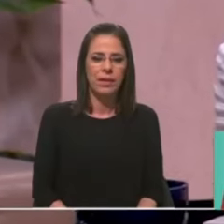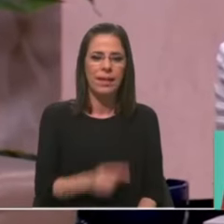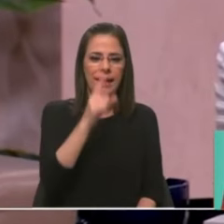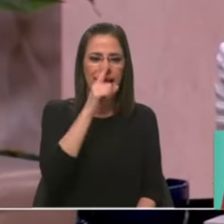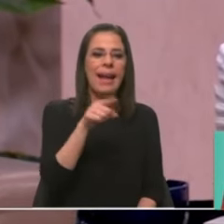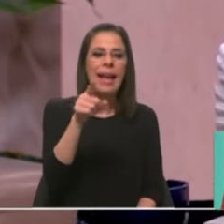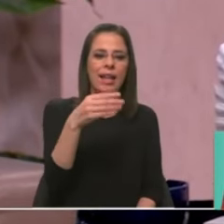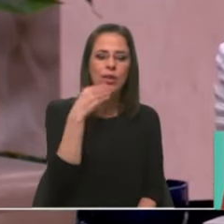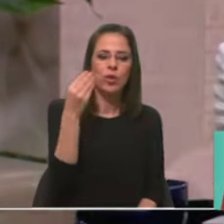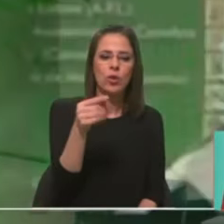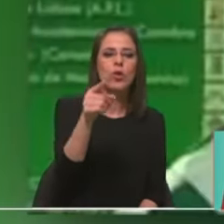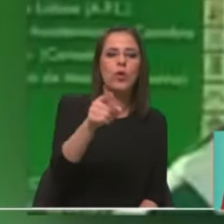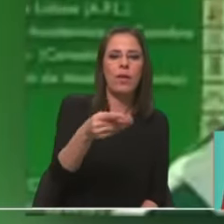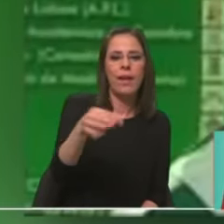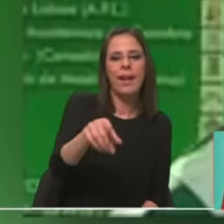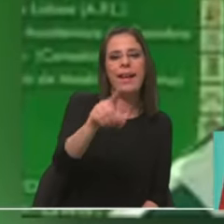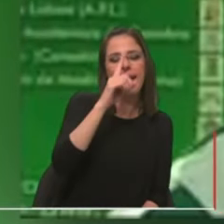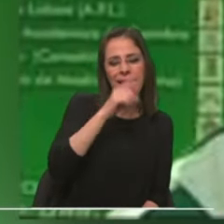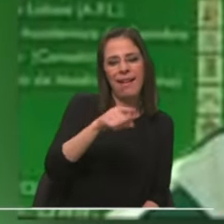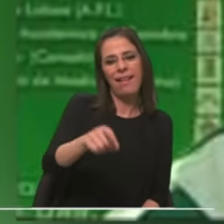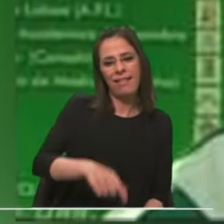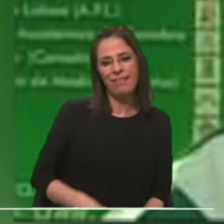Quem era este jovem, quem era esta criança?